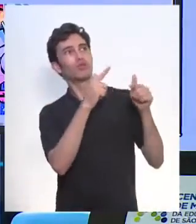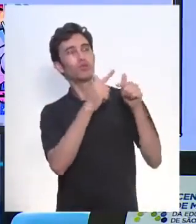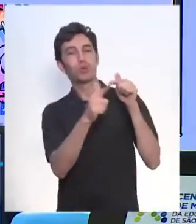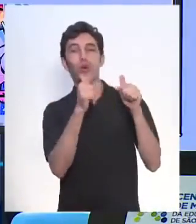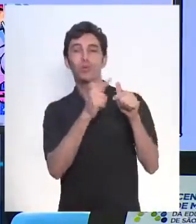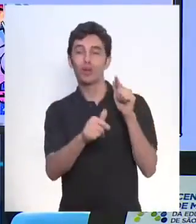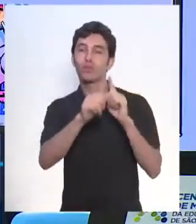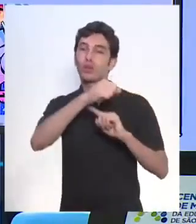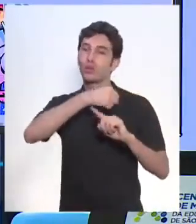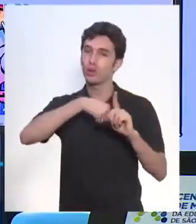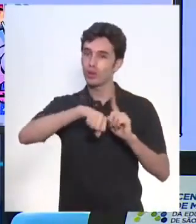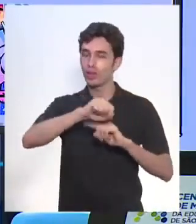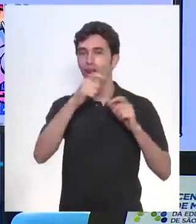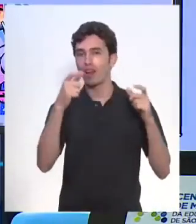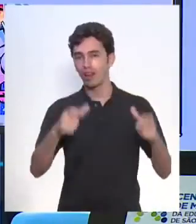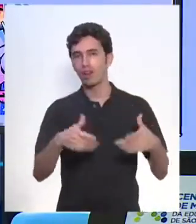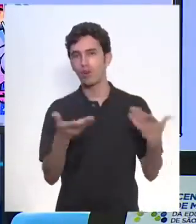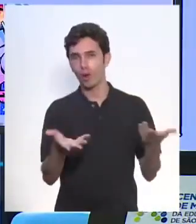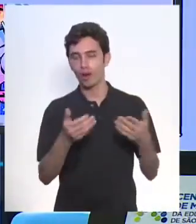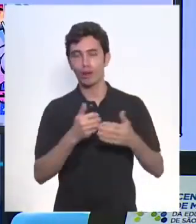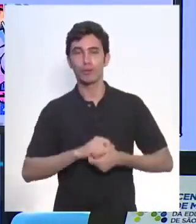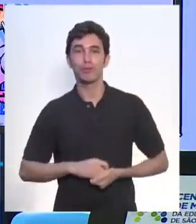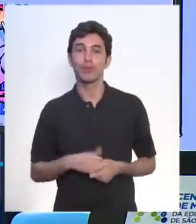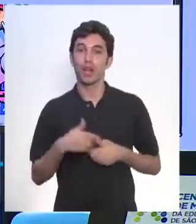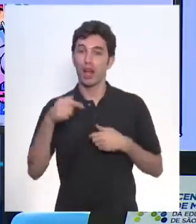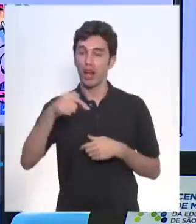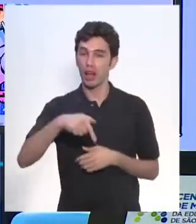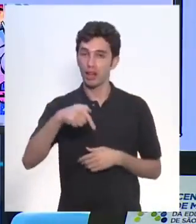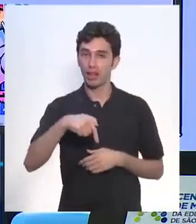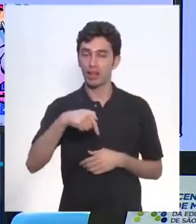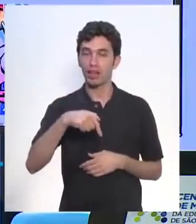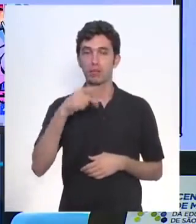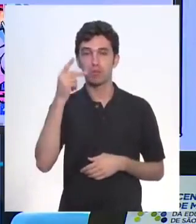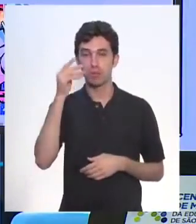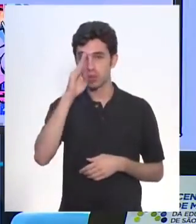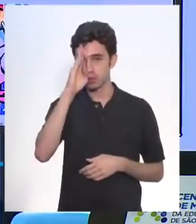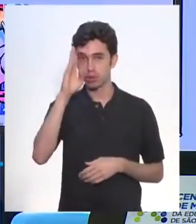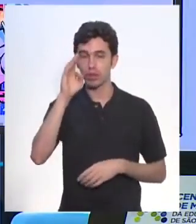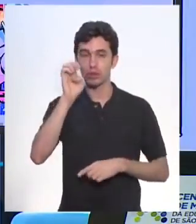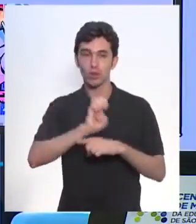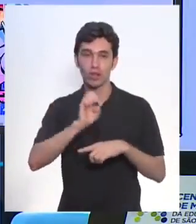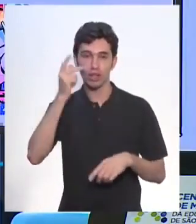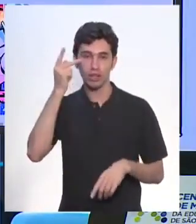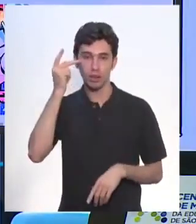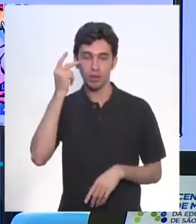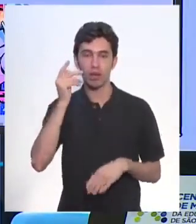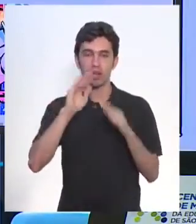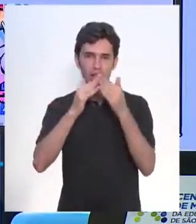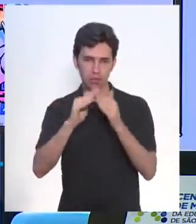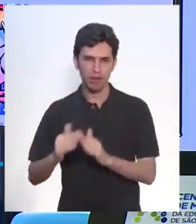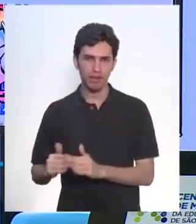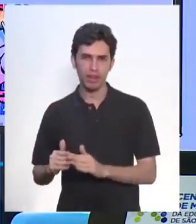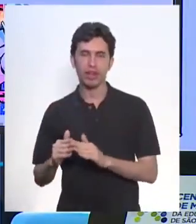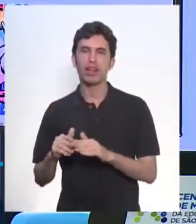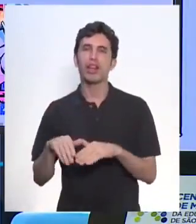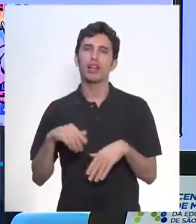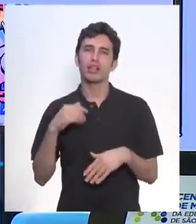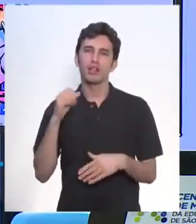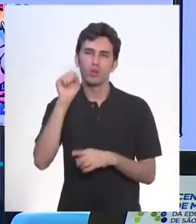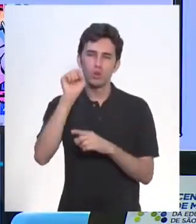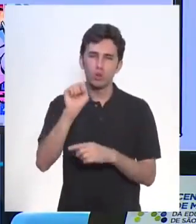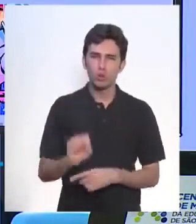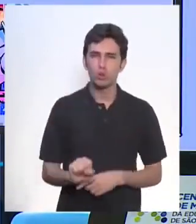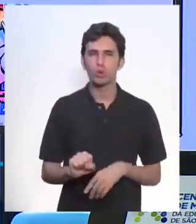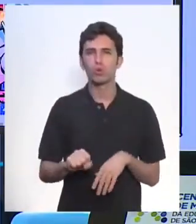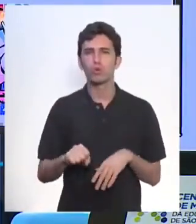problema social daquela região. Então, aqui, especialmente no estado de São Paulo, nas regiões das periferias, né, Zona